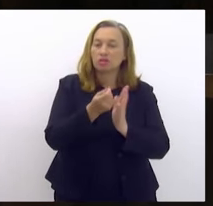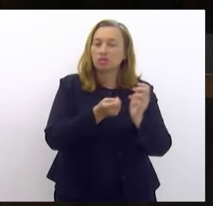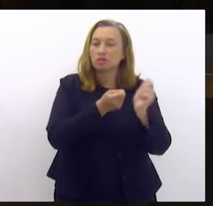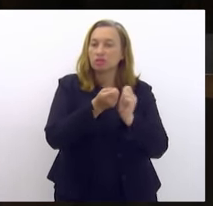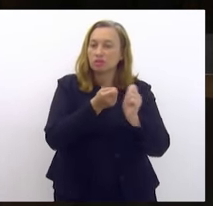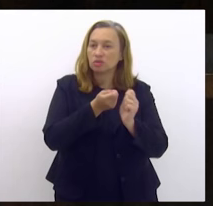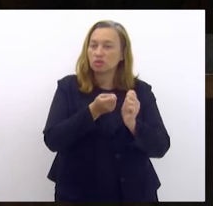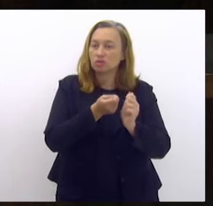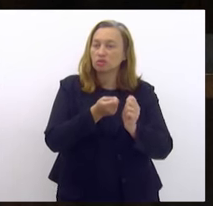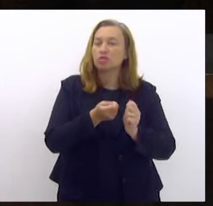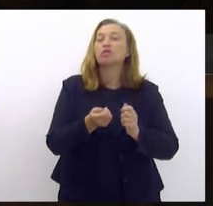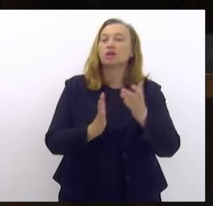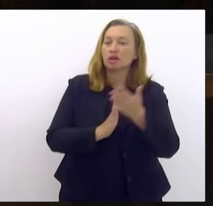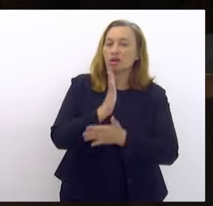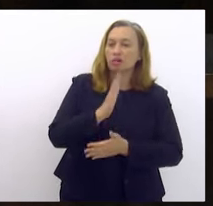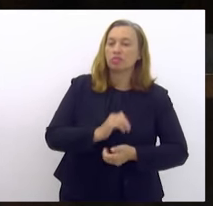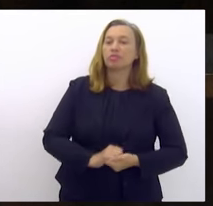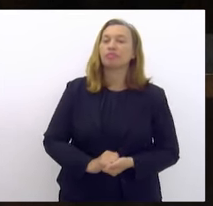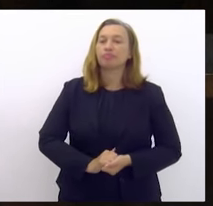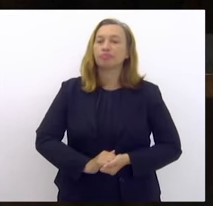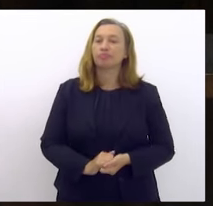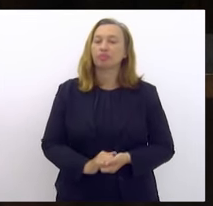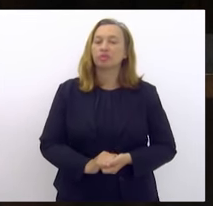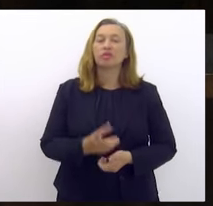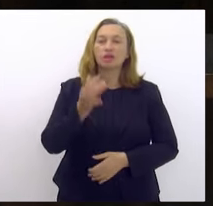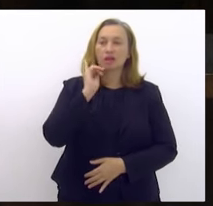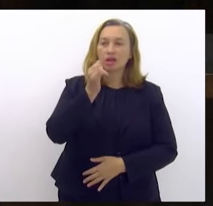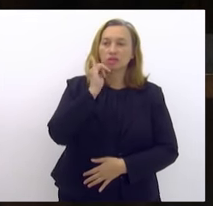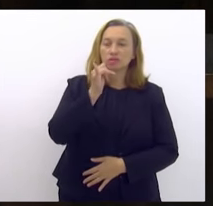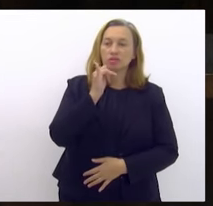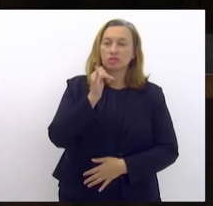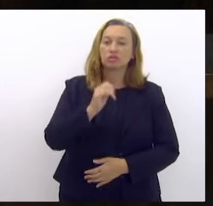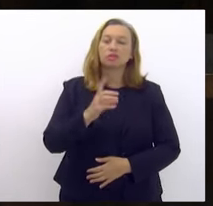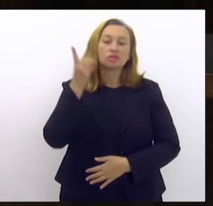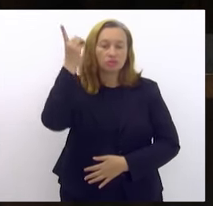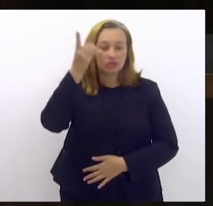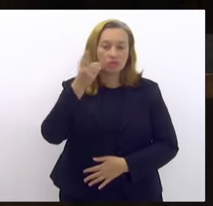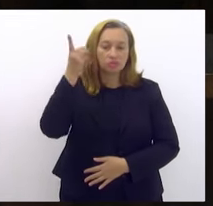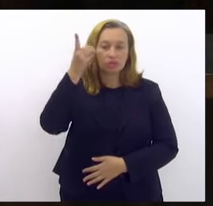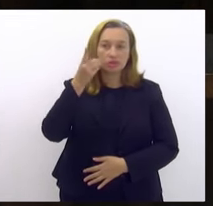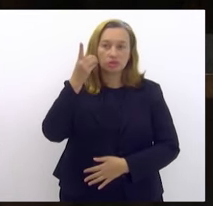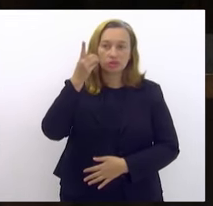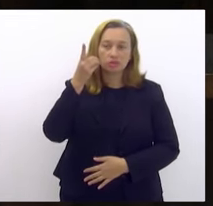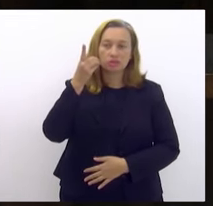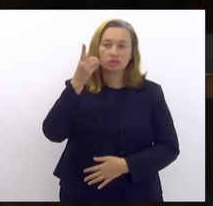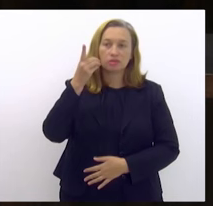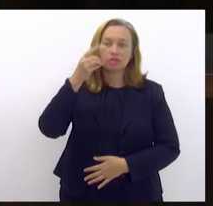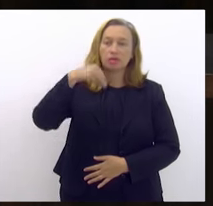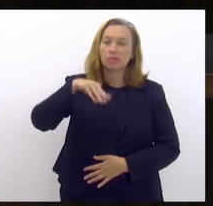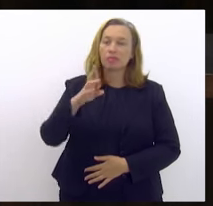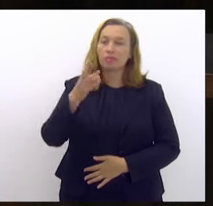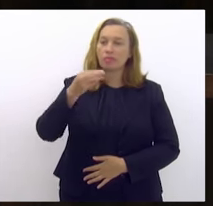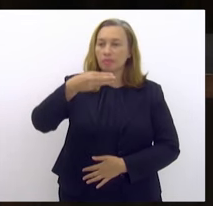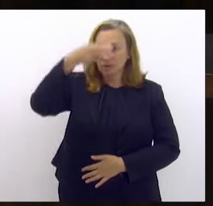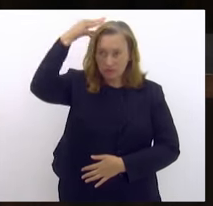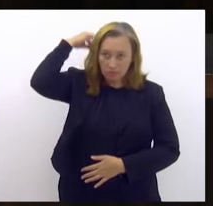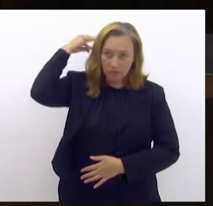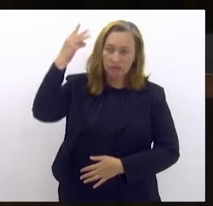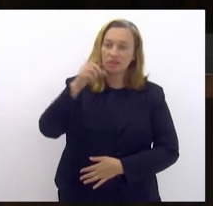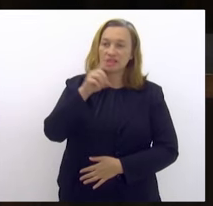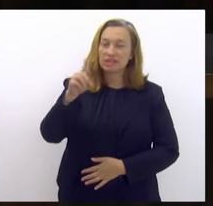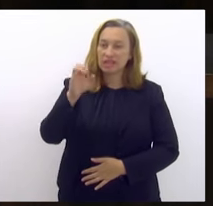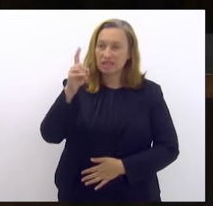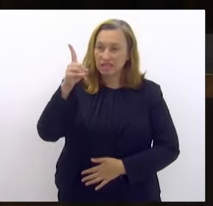fiscalização financeira e controle favorável. Relatores, deputados Márcio Pacheco,